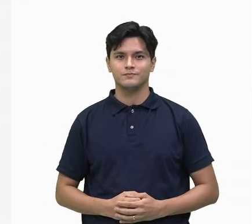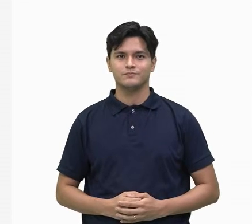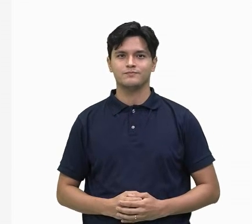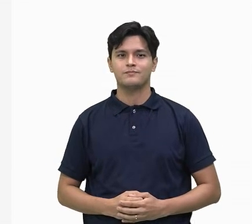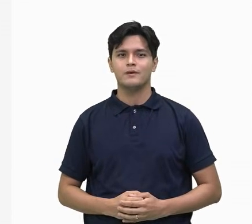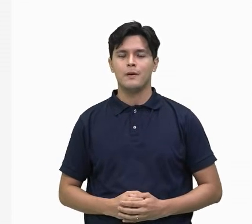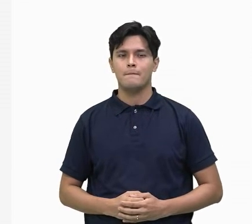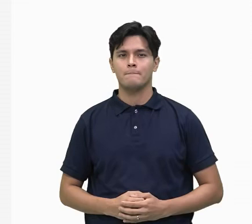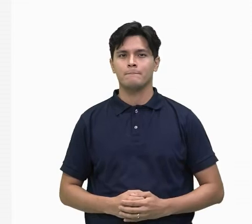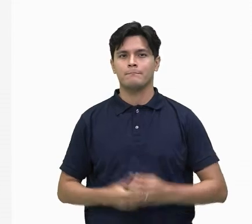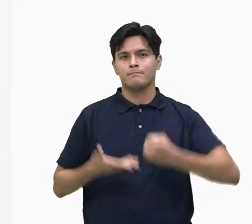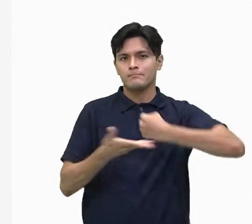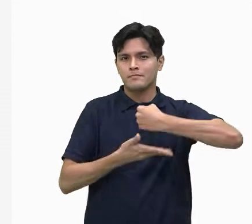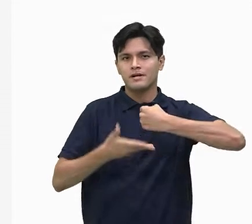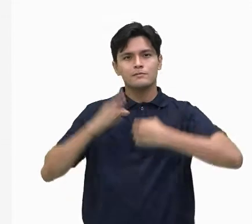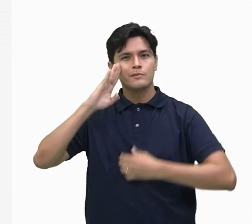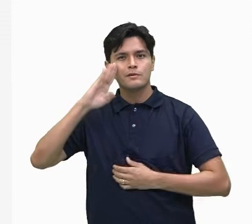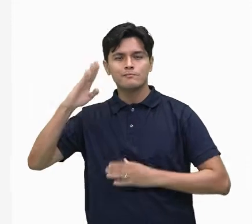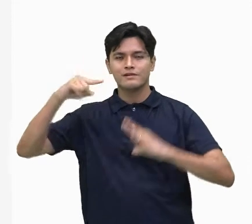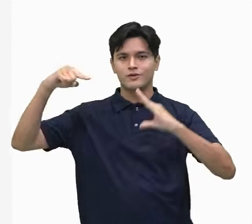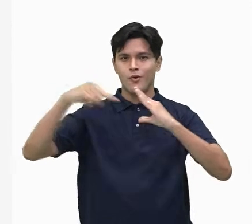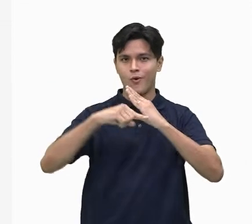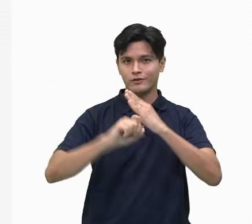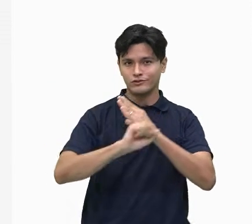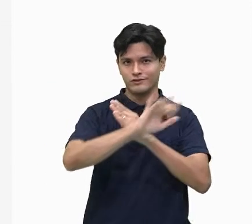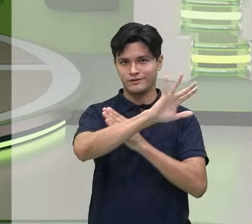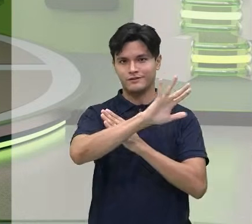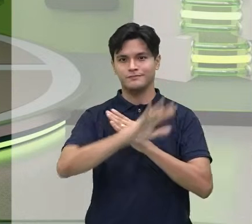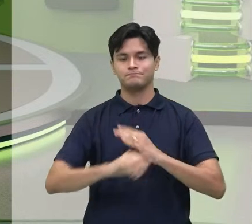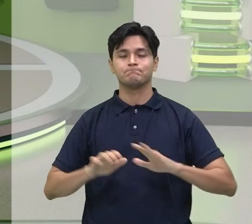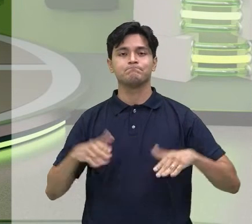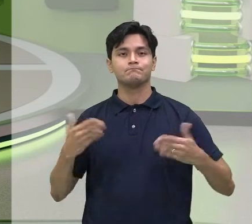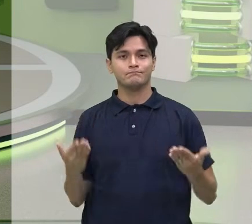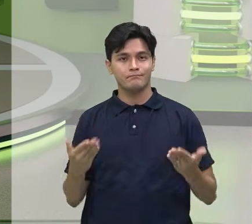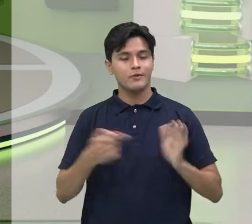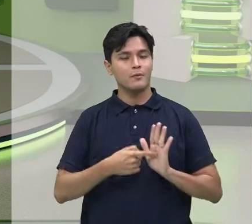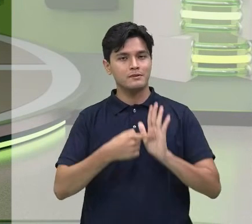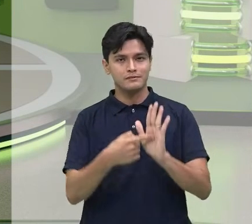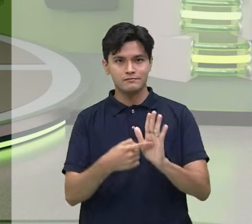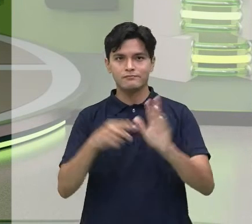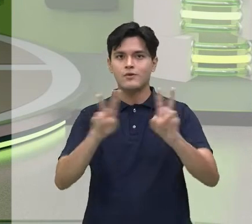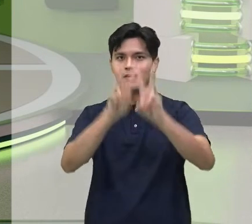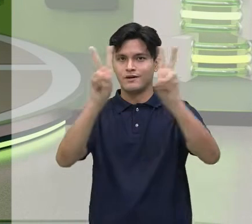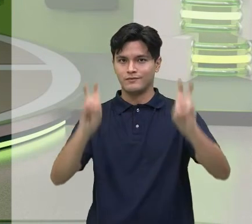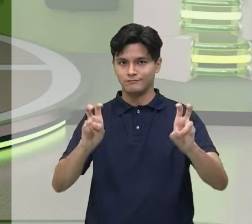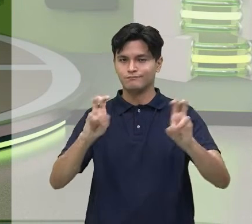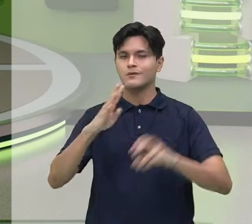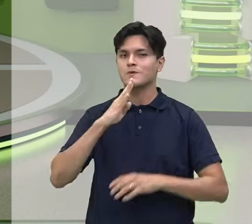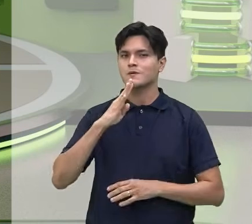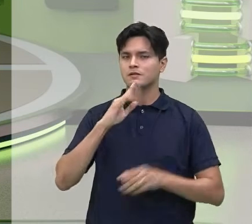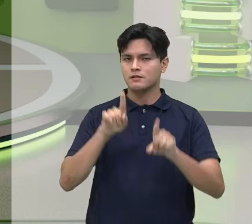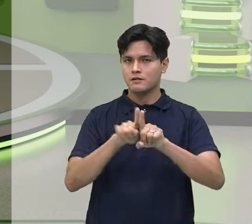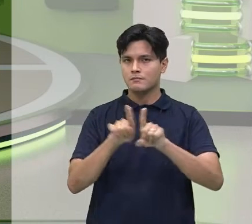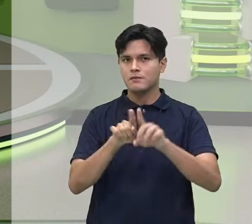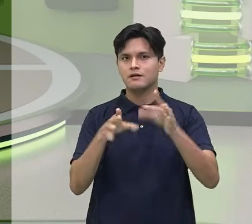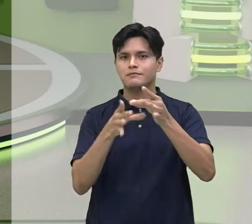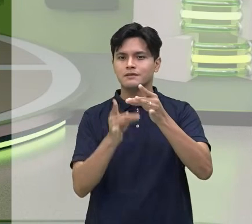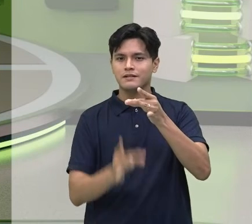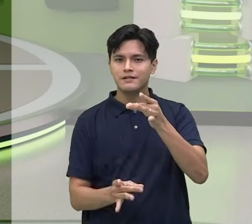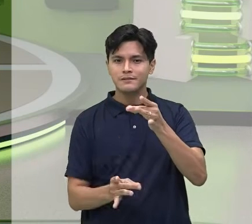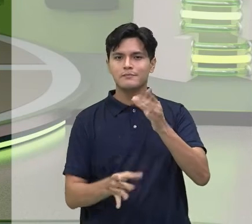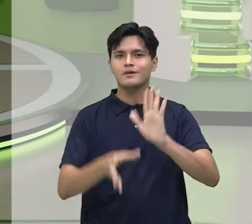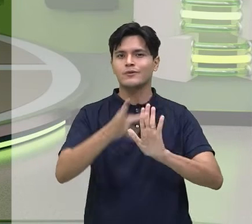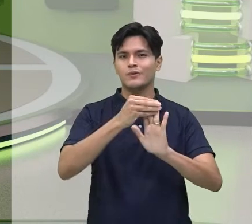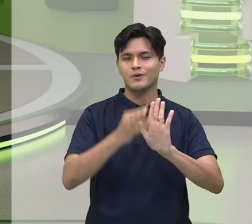os princípios da ótica geométrica. Então é isso, pessoal. Agora que nós já conhecemos o nosso conteúdo,